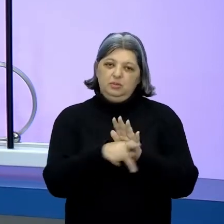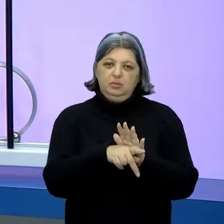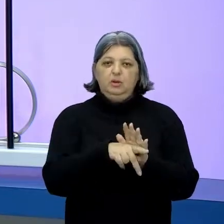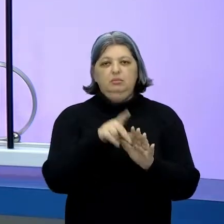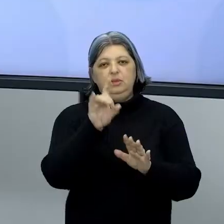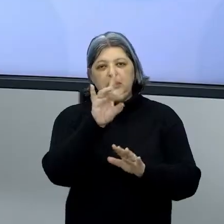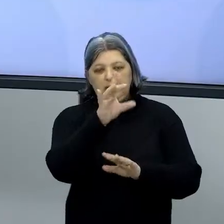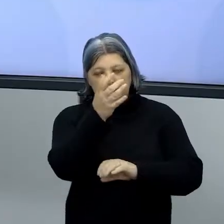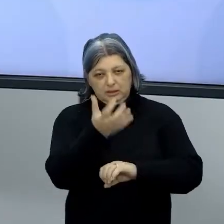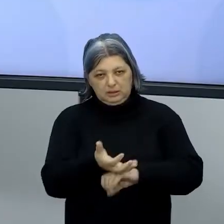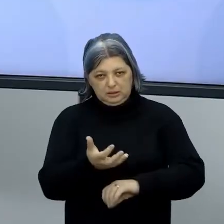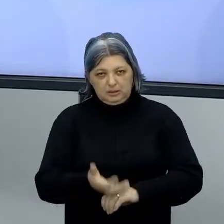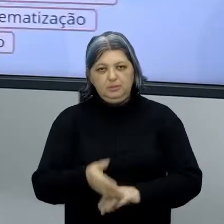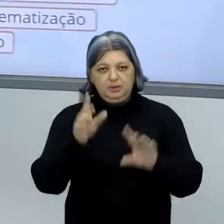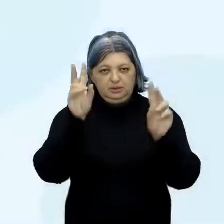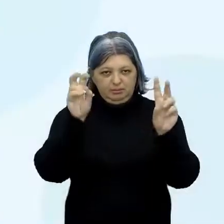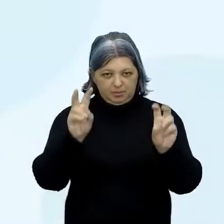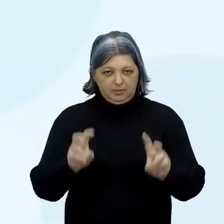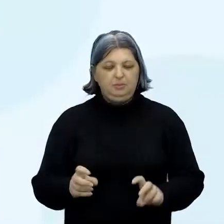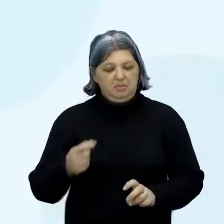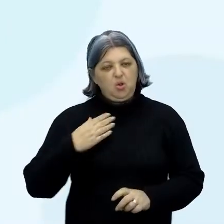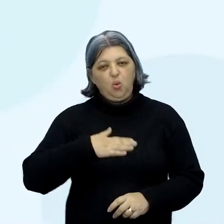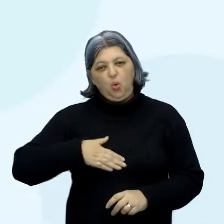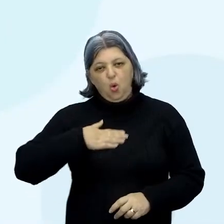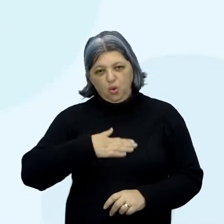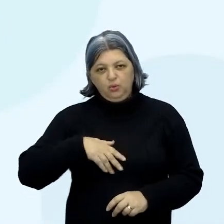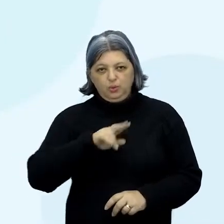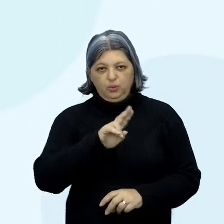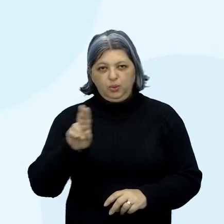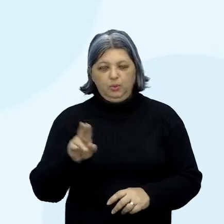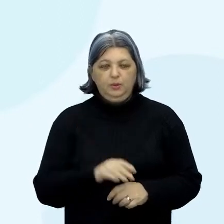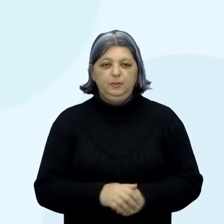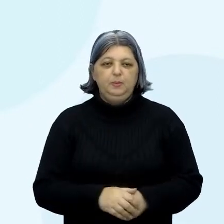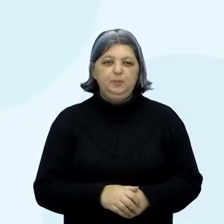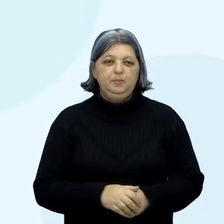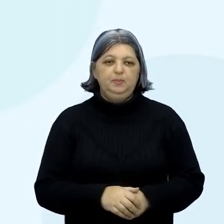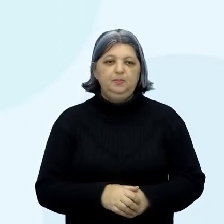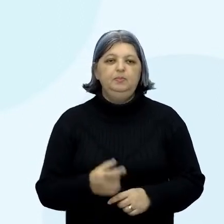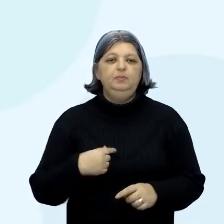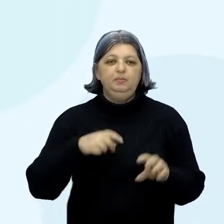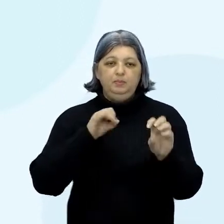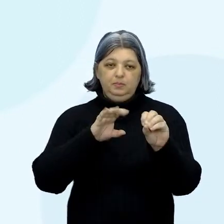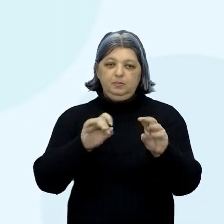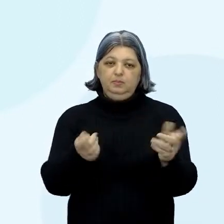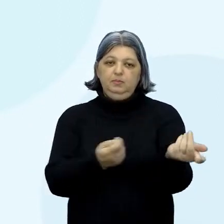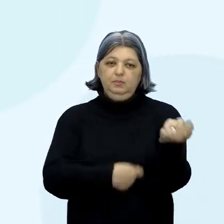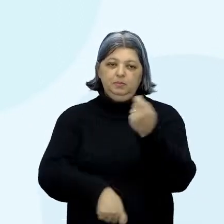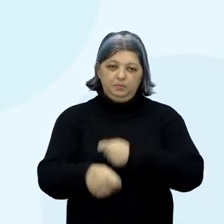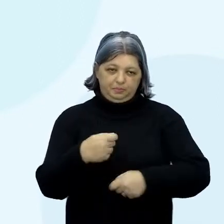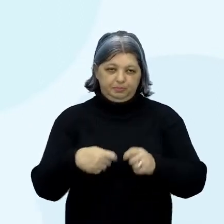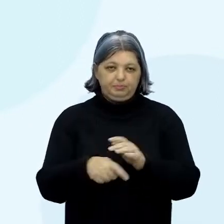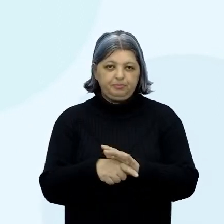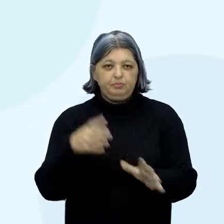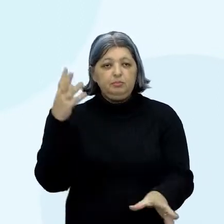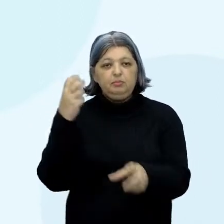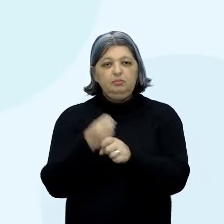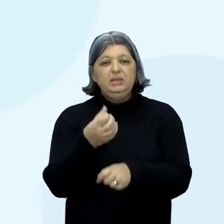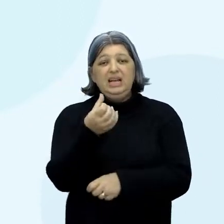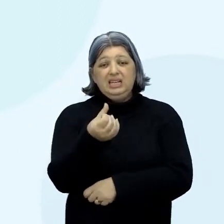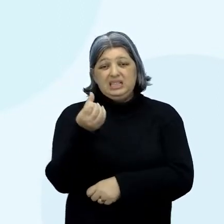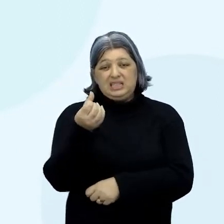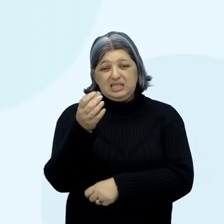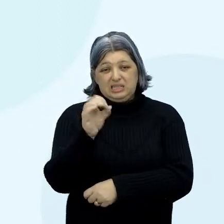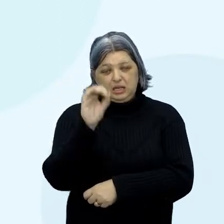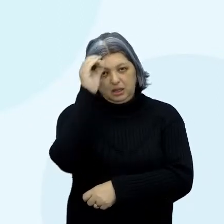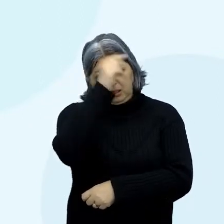componente. Exatamente, gosto desse nome, sugestivo. Então, a gente tem aí educação financeira, ele é composto por 60 horas, o curso